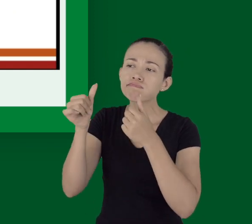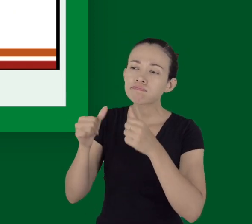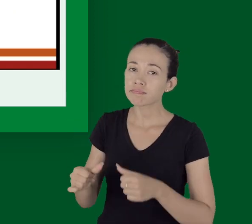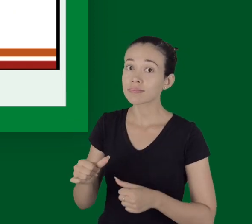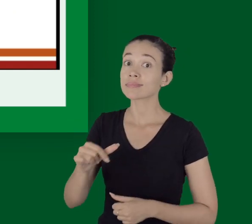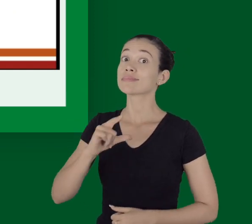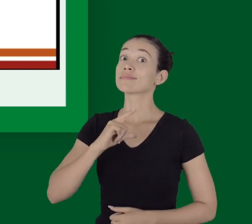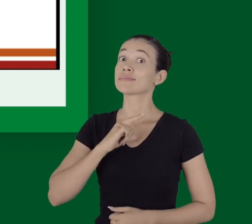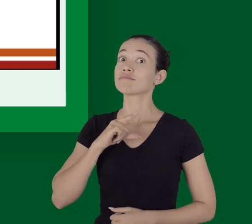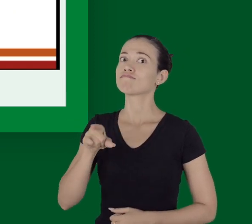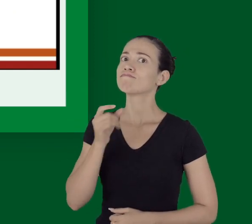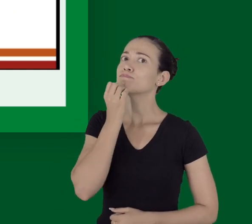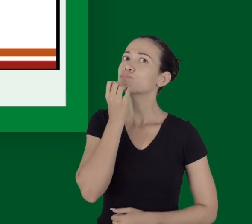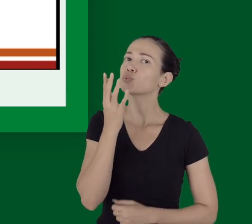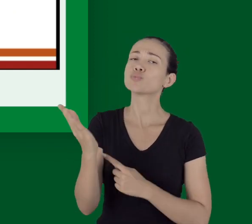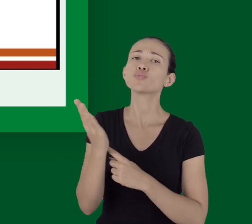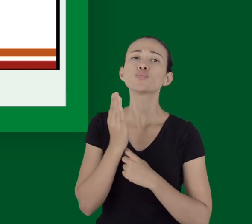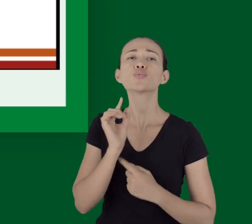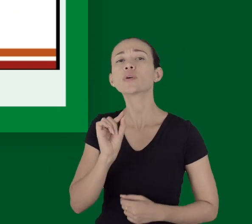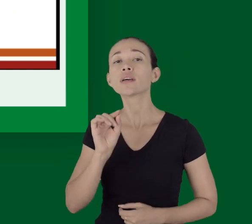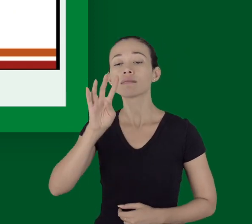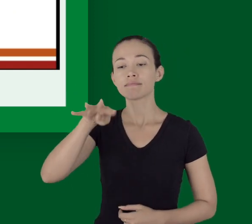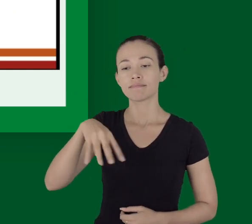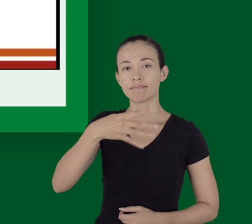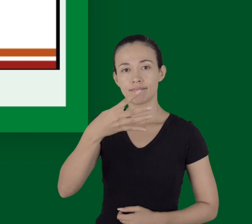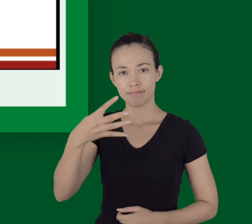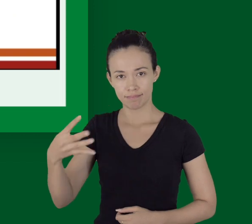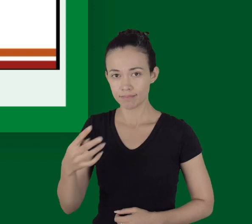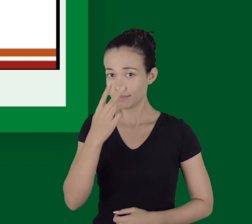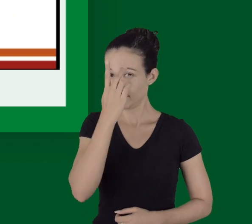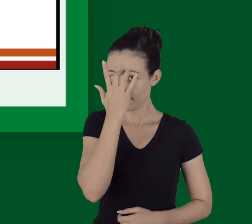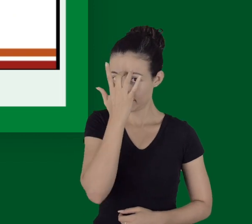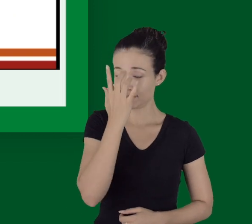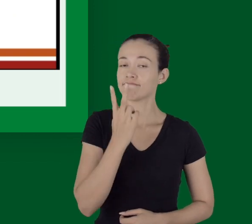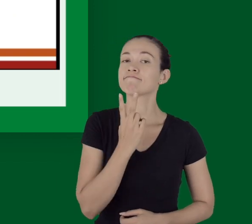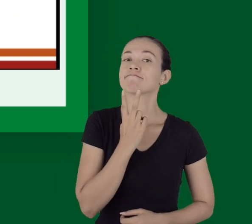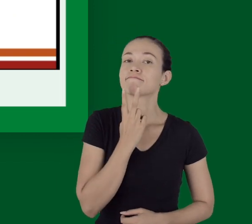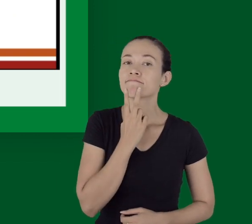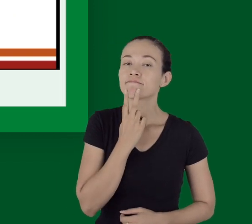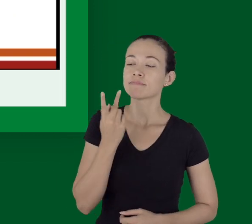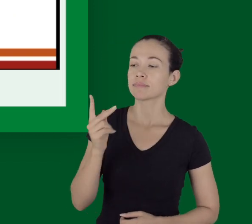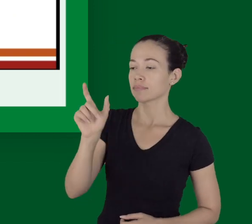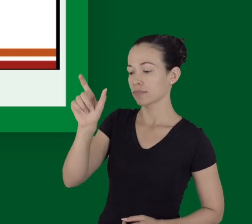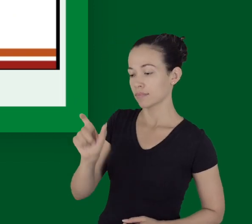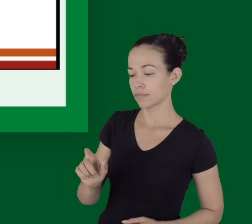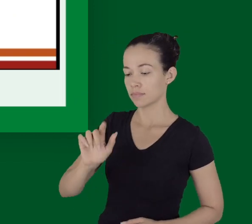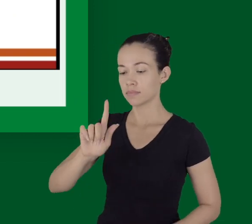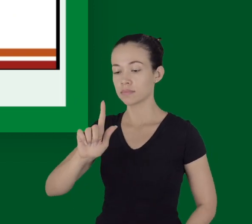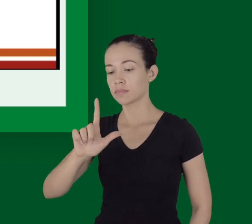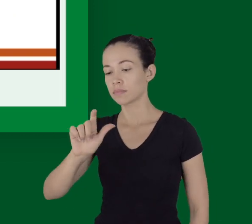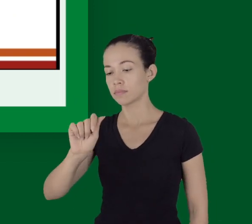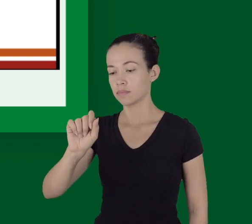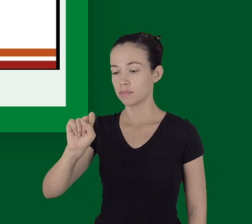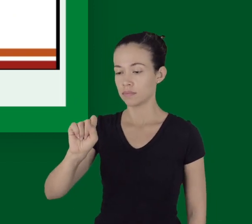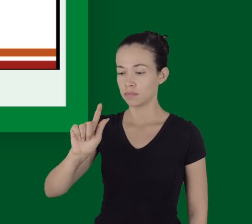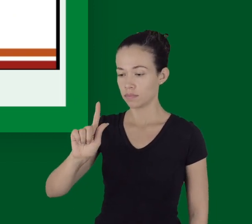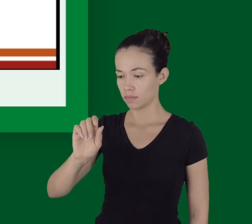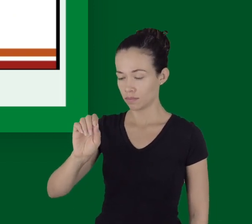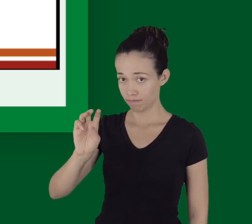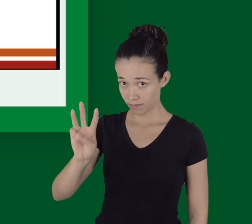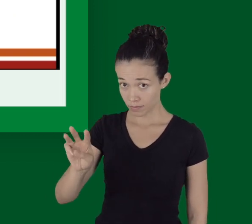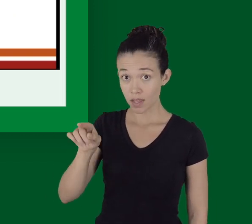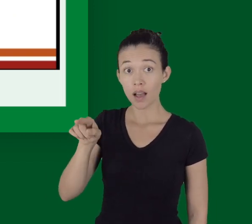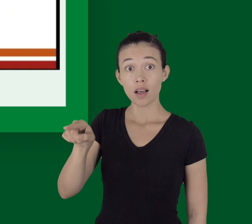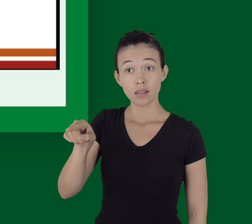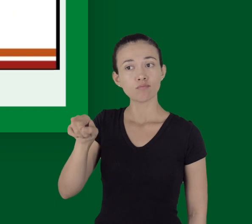ter treinado, eu preciso ter a acurácia desse Glasgow, porque às vezes naquele momento ali, que eu chefe de responsabilidade, que eu estimulo o paciente, ele não sai,